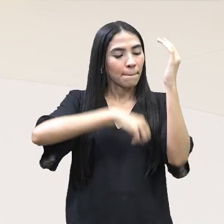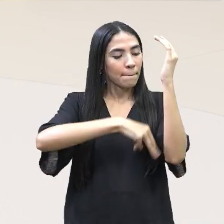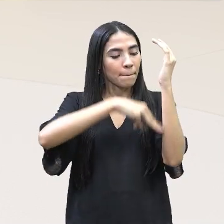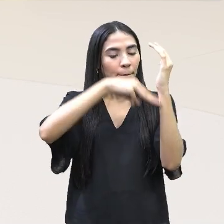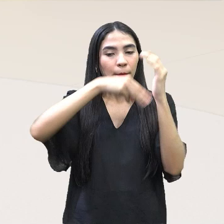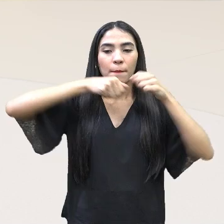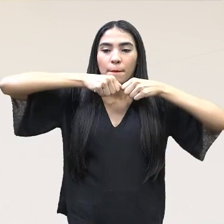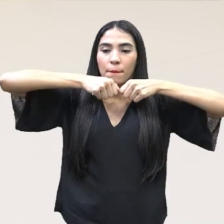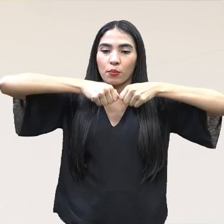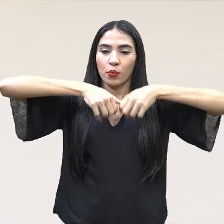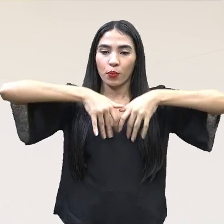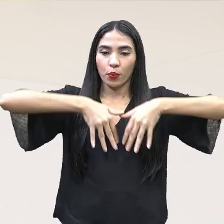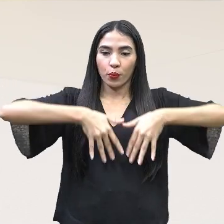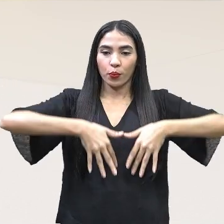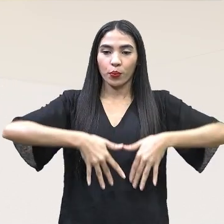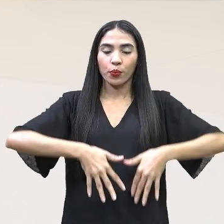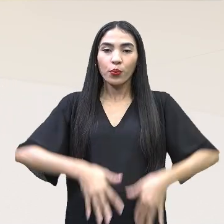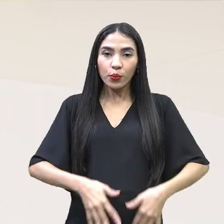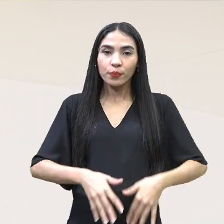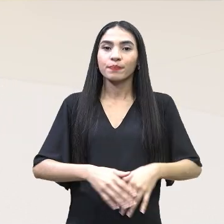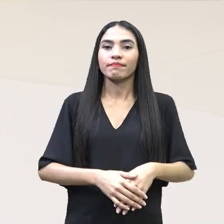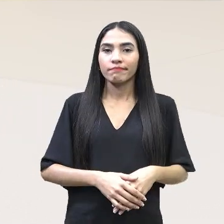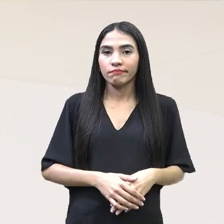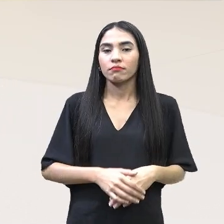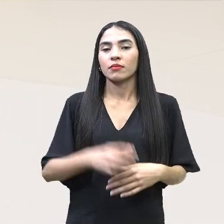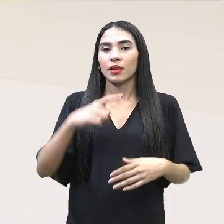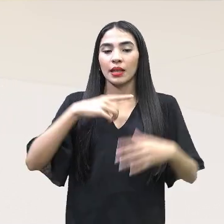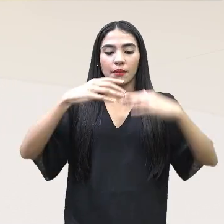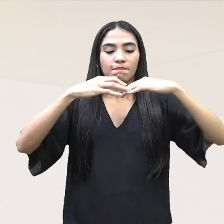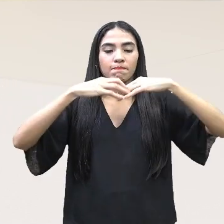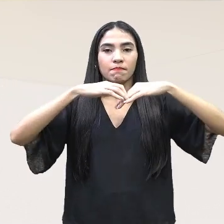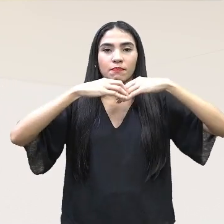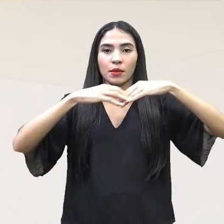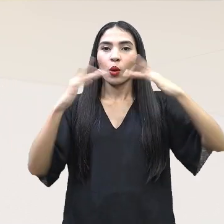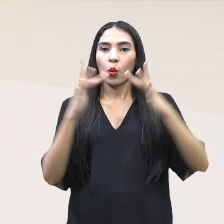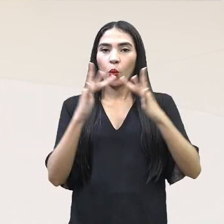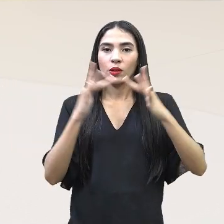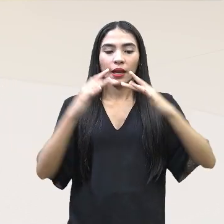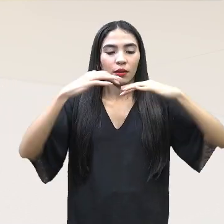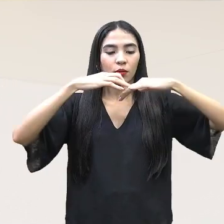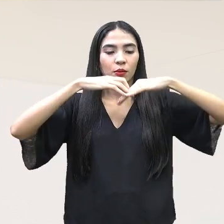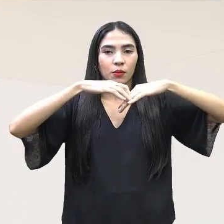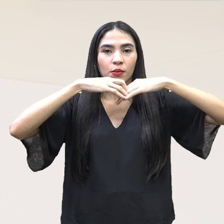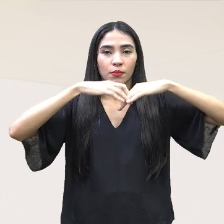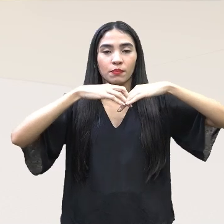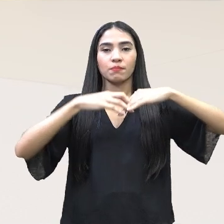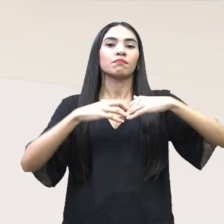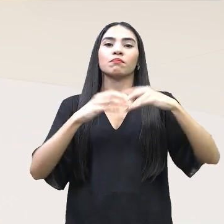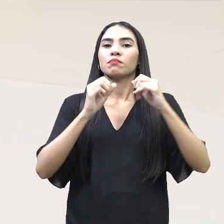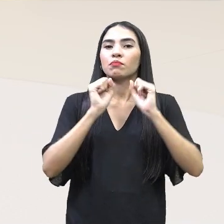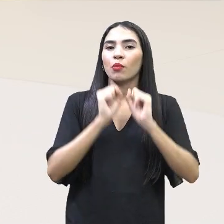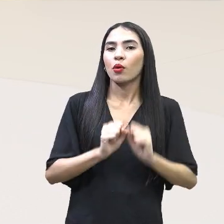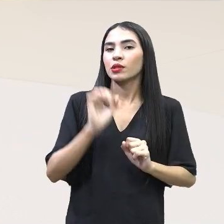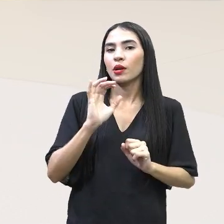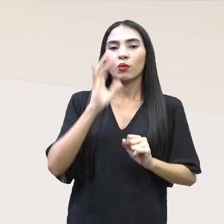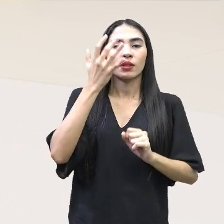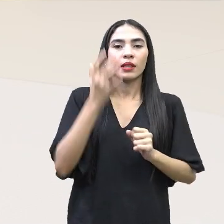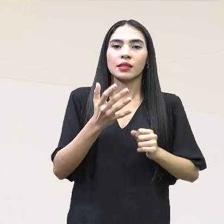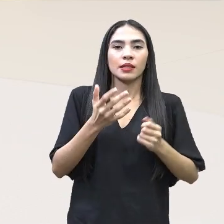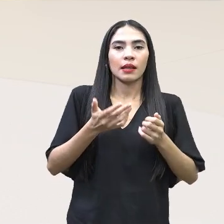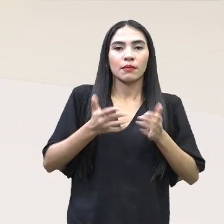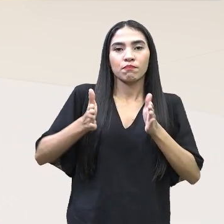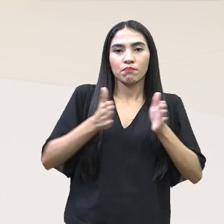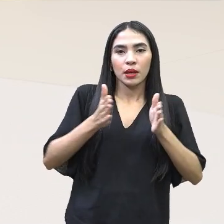vasos, que passam ali pelo cérebro, como bem disse aqui o texto, pode ser momentâneo e pode ser